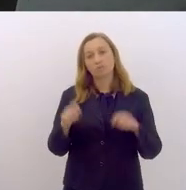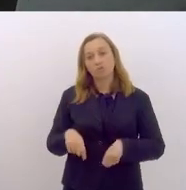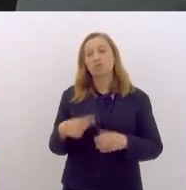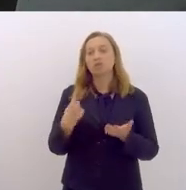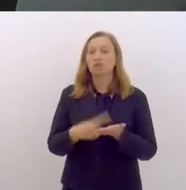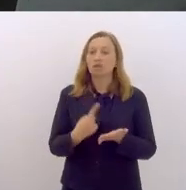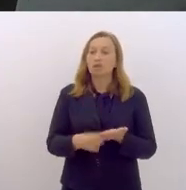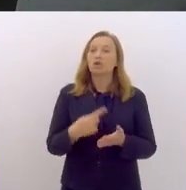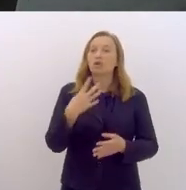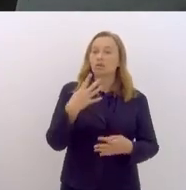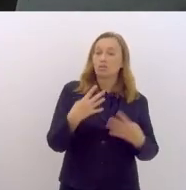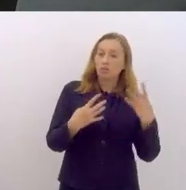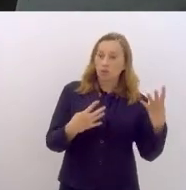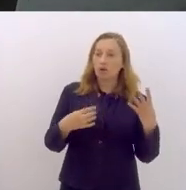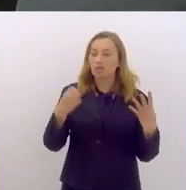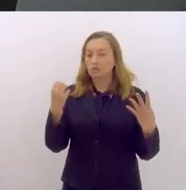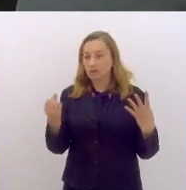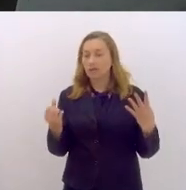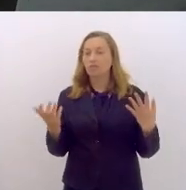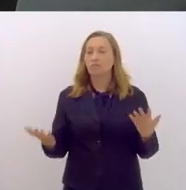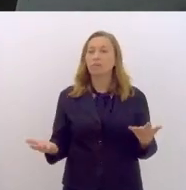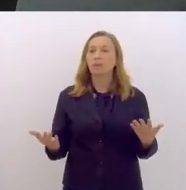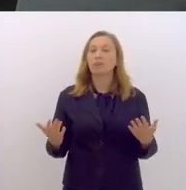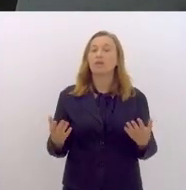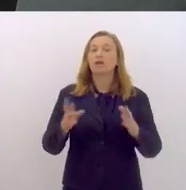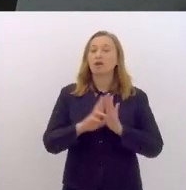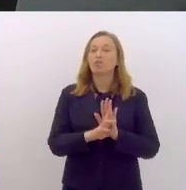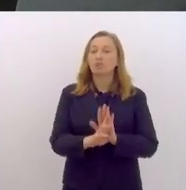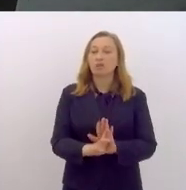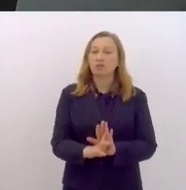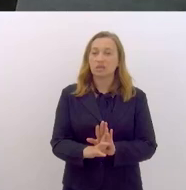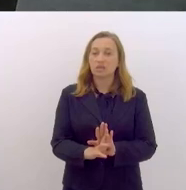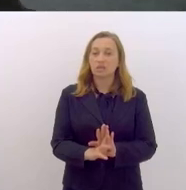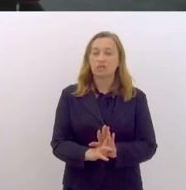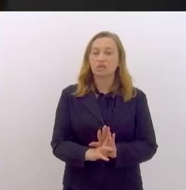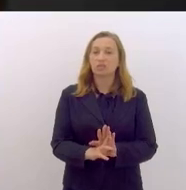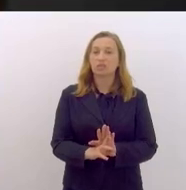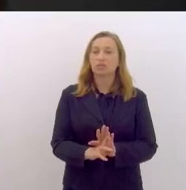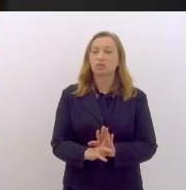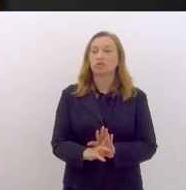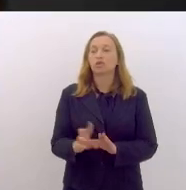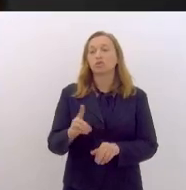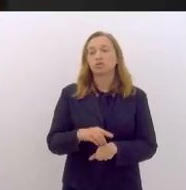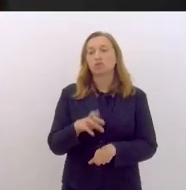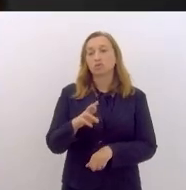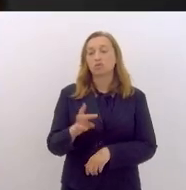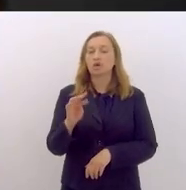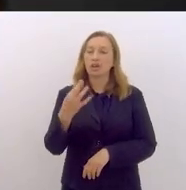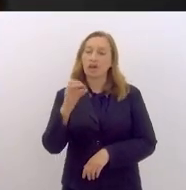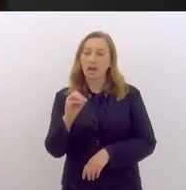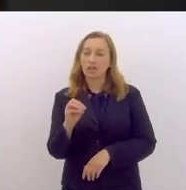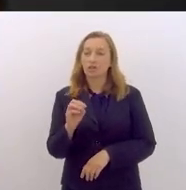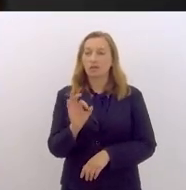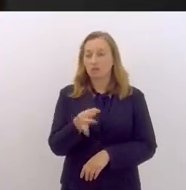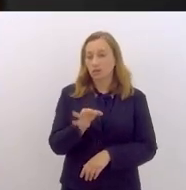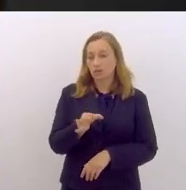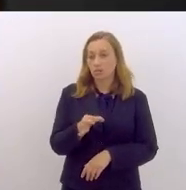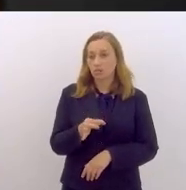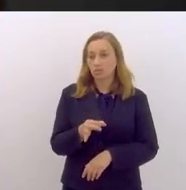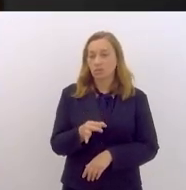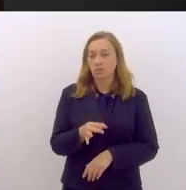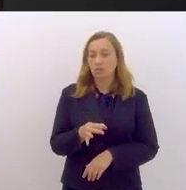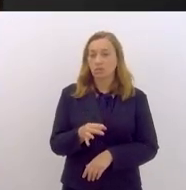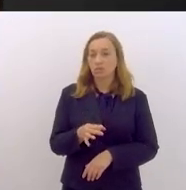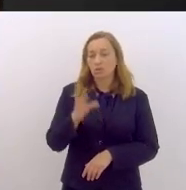de ser 4 para custas e emolumentos com o representante do doutor Henrique, doutor Ricardo Couto, e ficou acertado assim. Então,